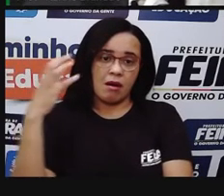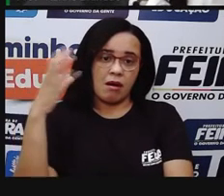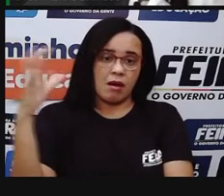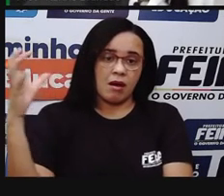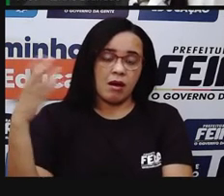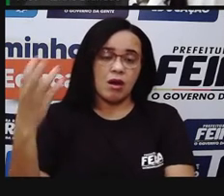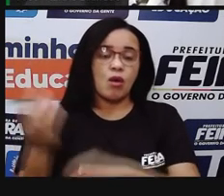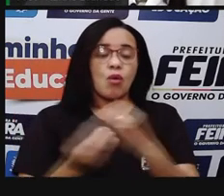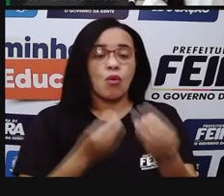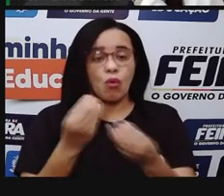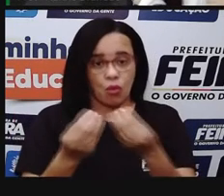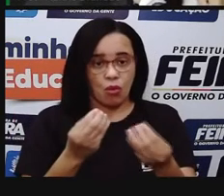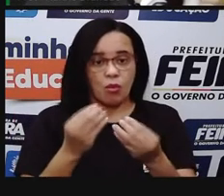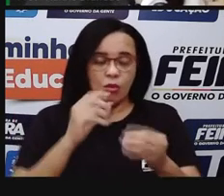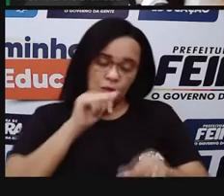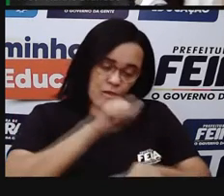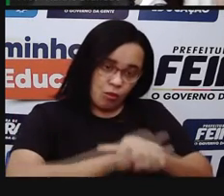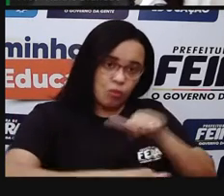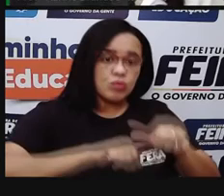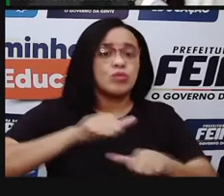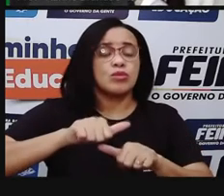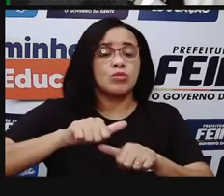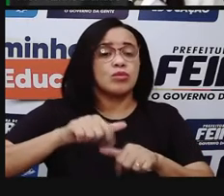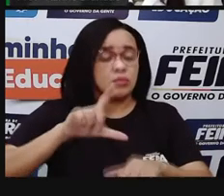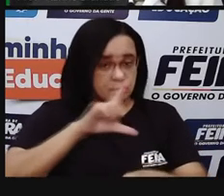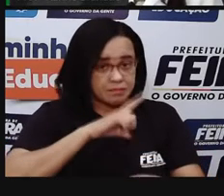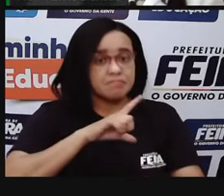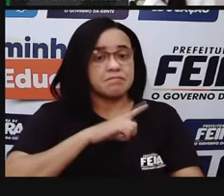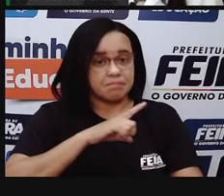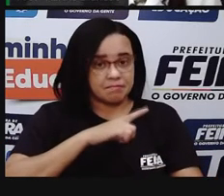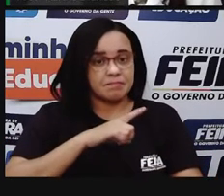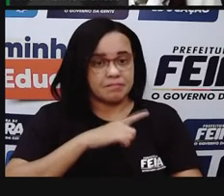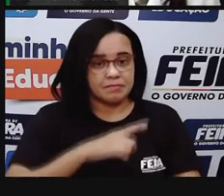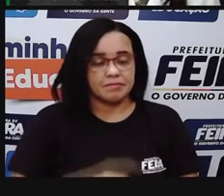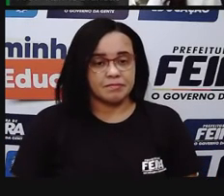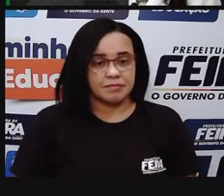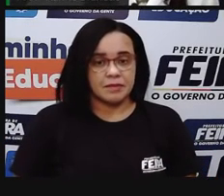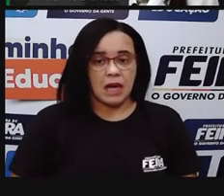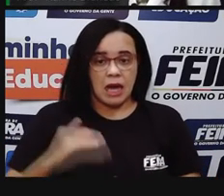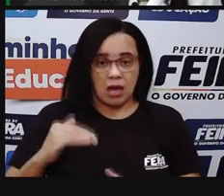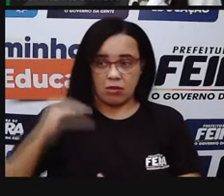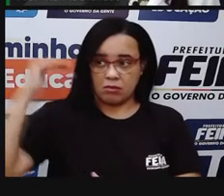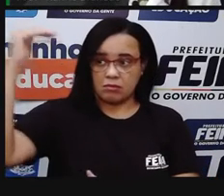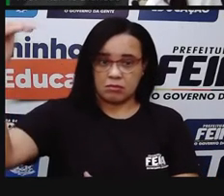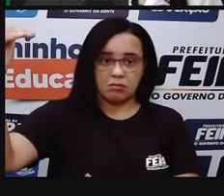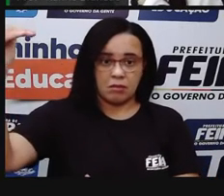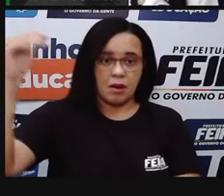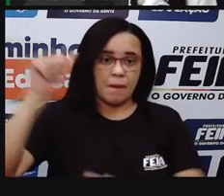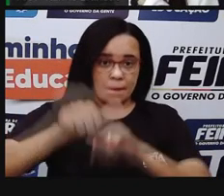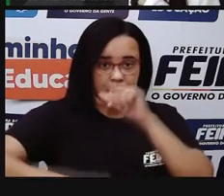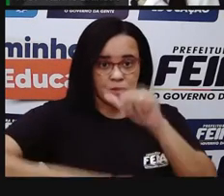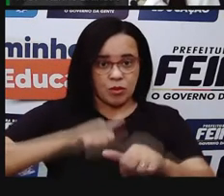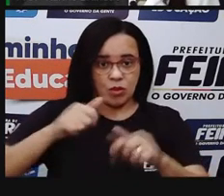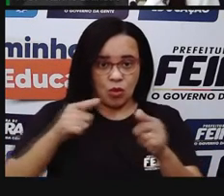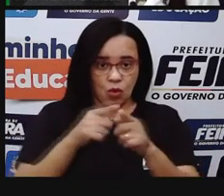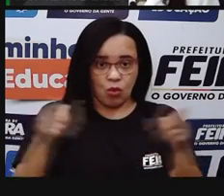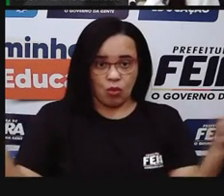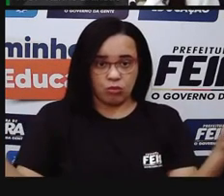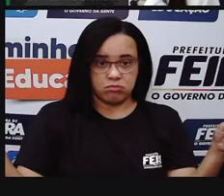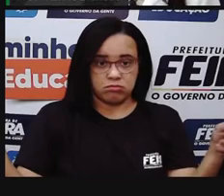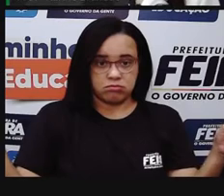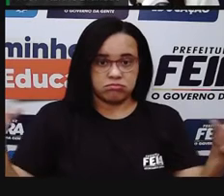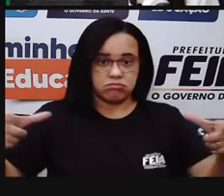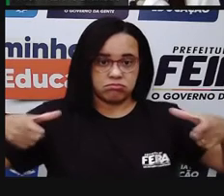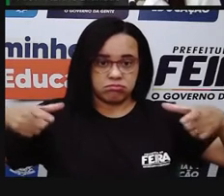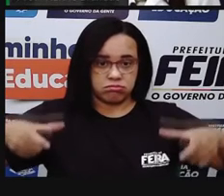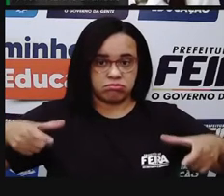Ela foi aumentando o seu tamanho, né? Aumentando o seu comprimento, a sua altura, né? Então, a gente vai observando que